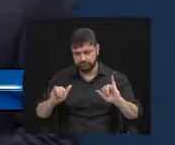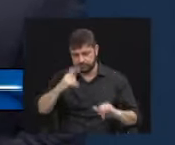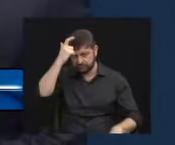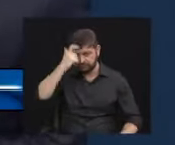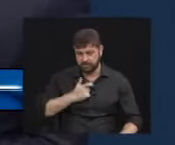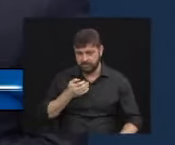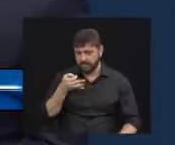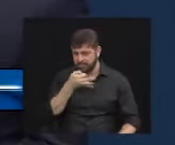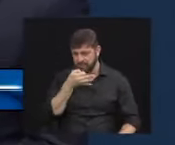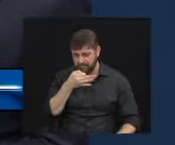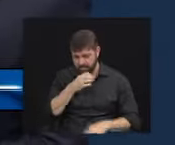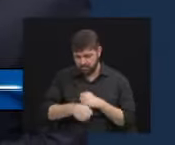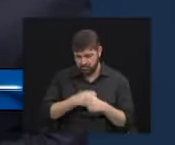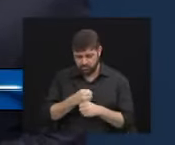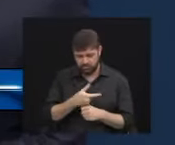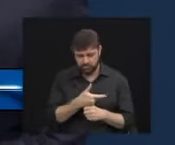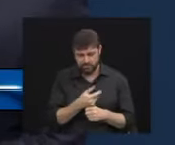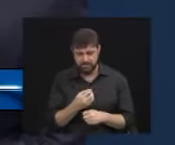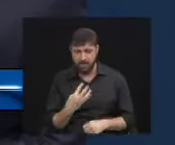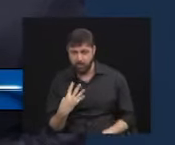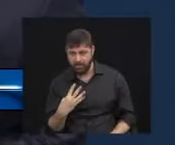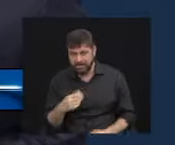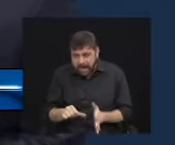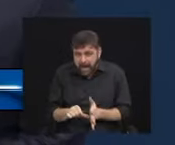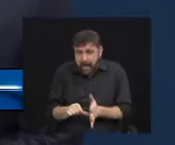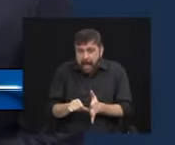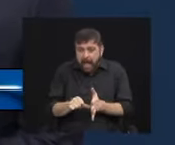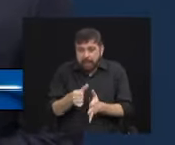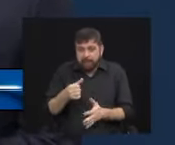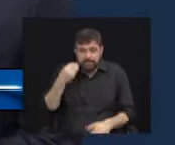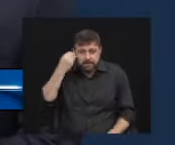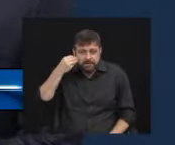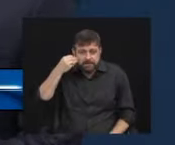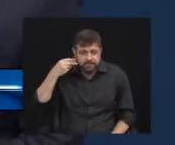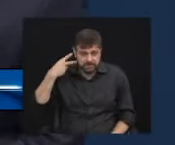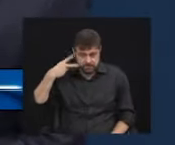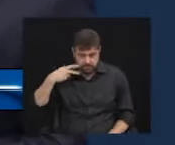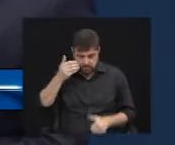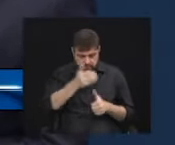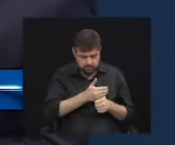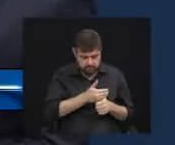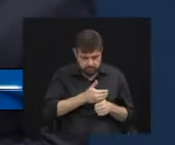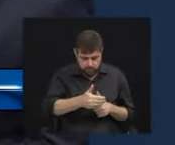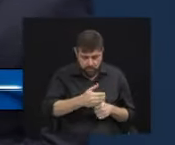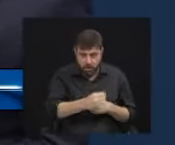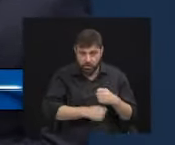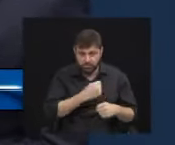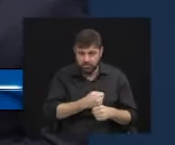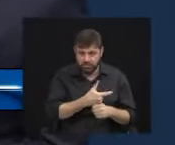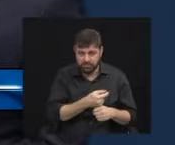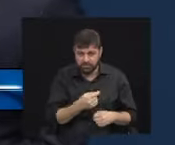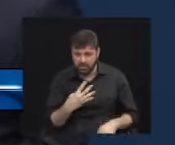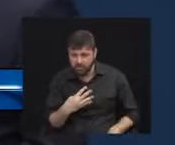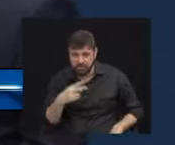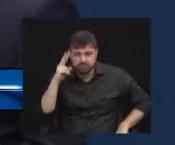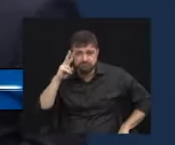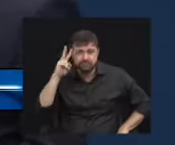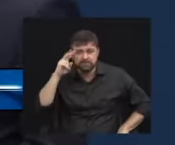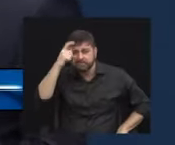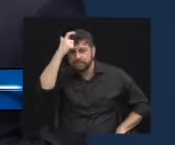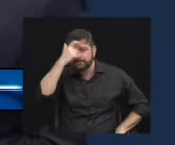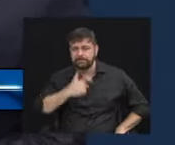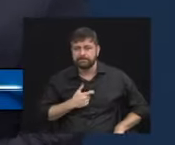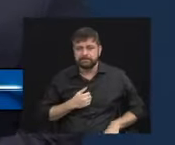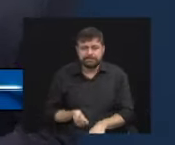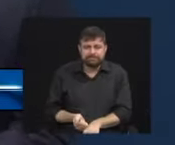a tribuna em 2004, quando assumi o meu primeiro mandato para essa casa. Na época, eu me recordo que eu estava